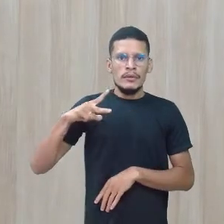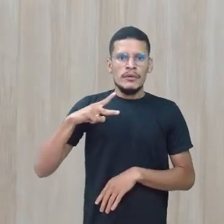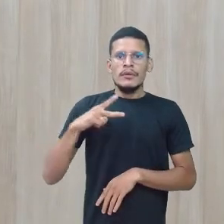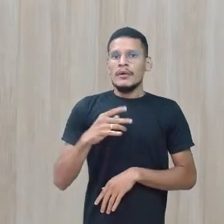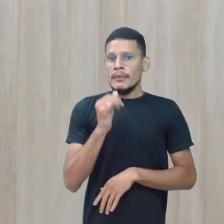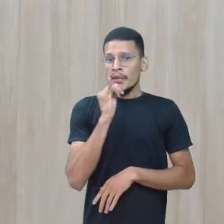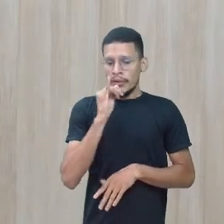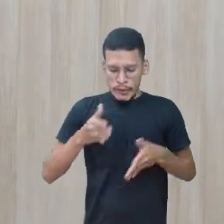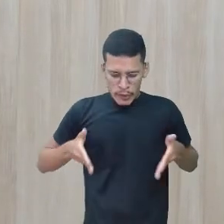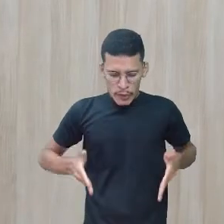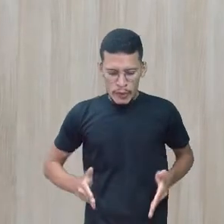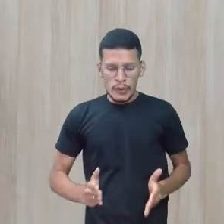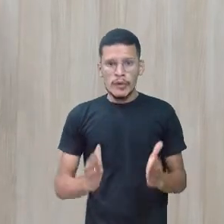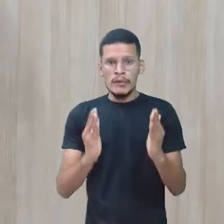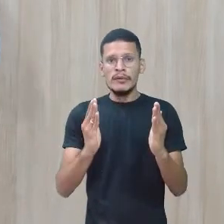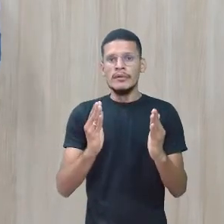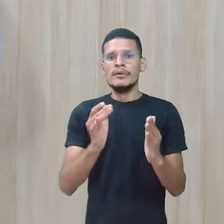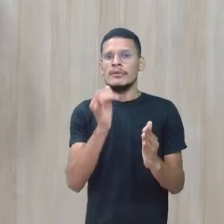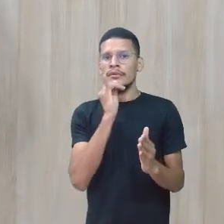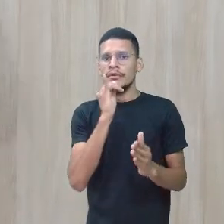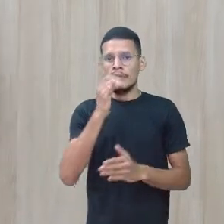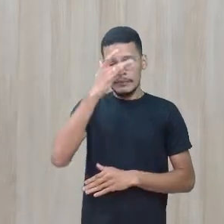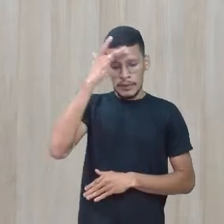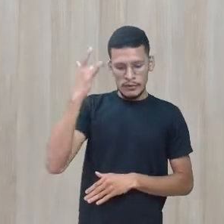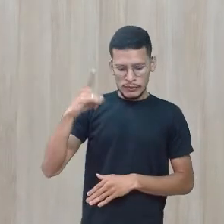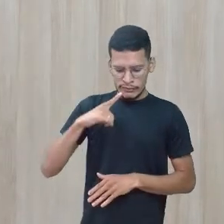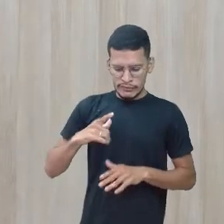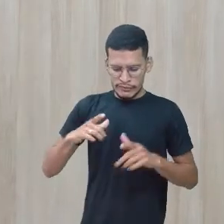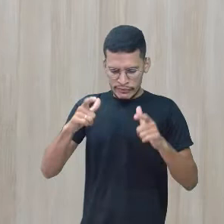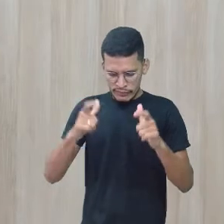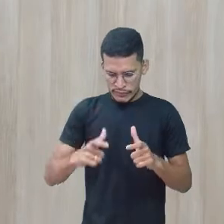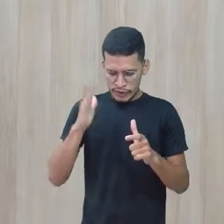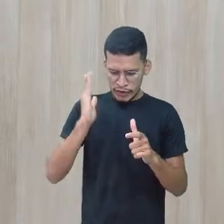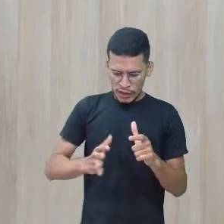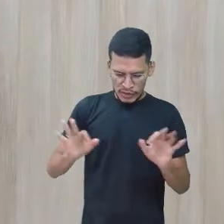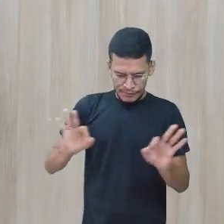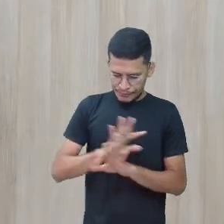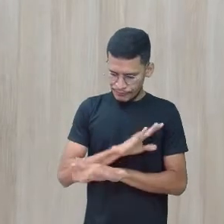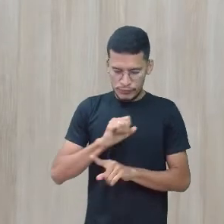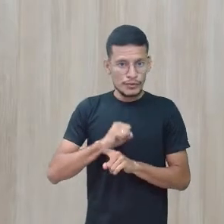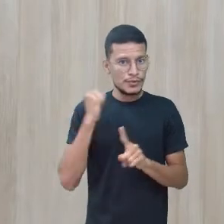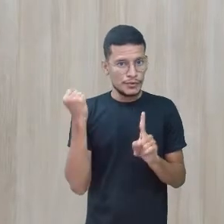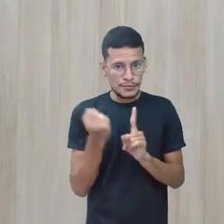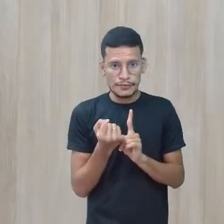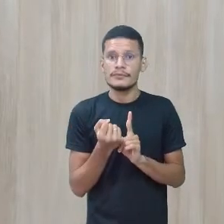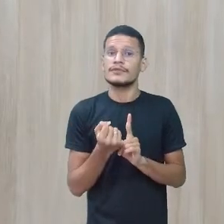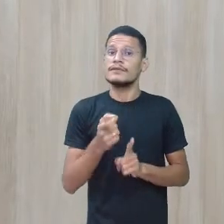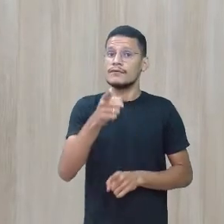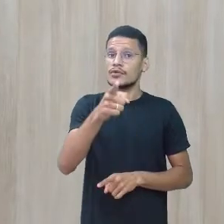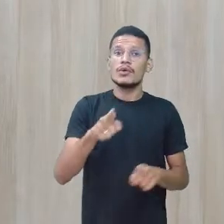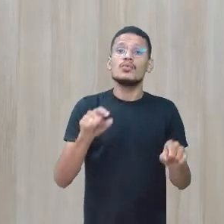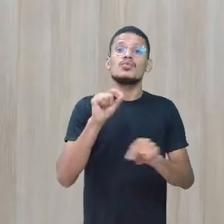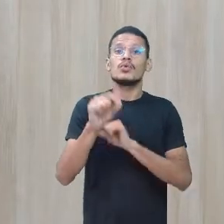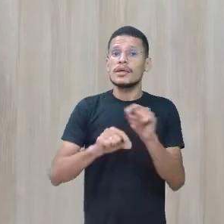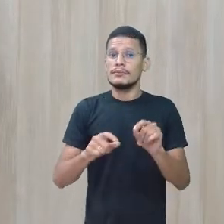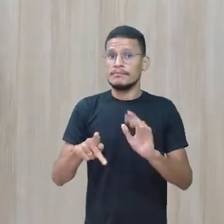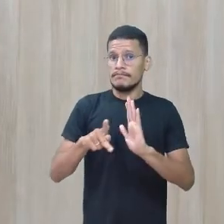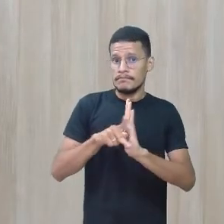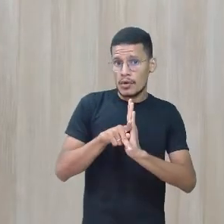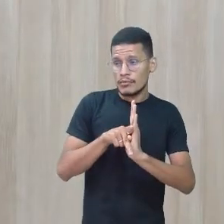pelo nascimento, né, você tinha a sua posição social definida e você, a partir